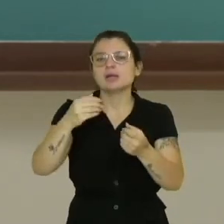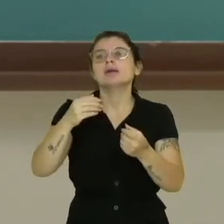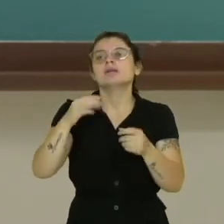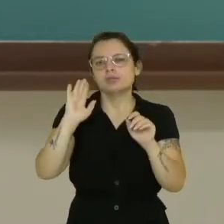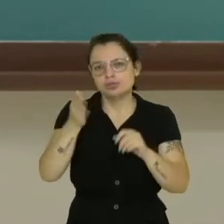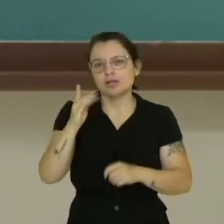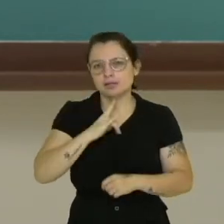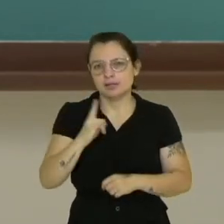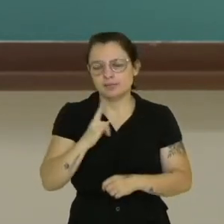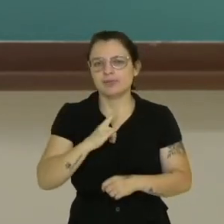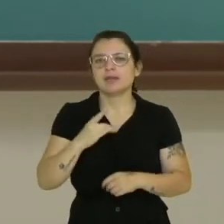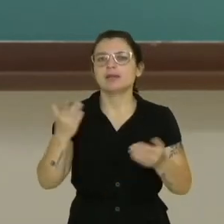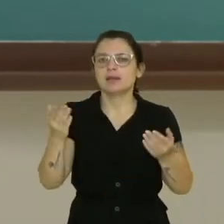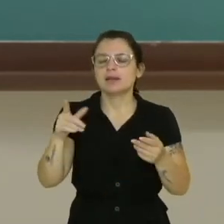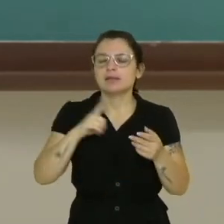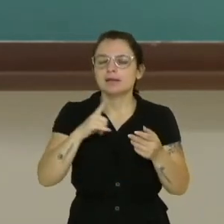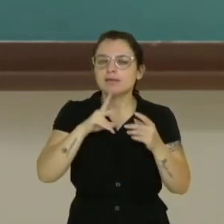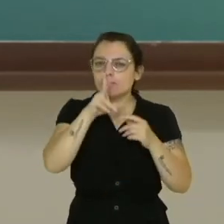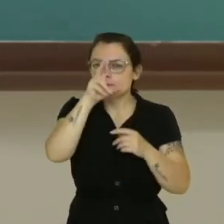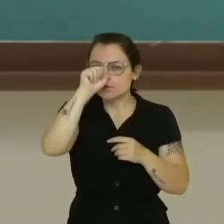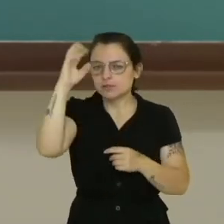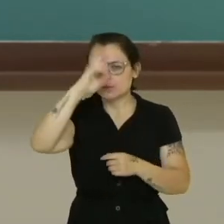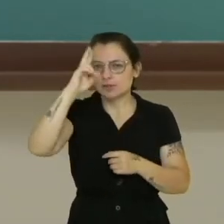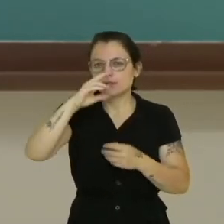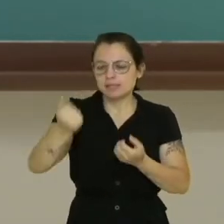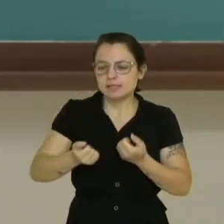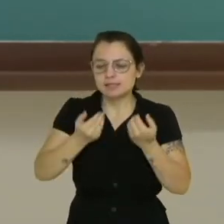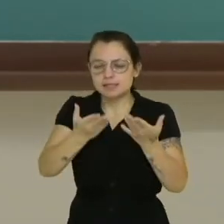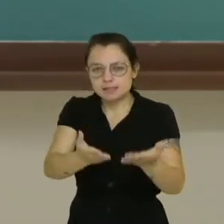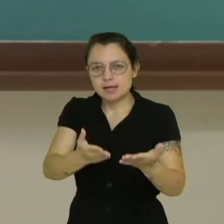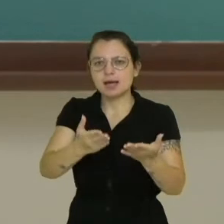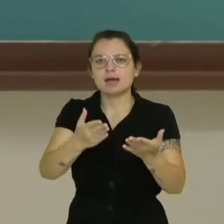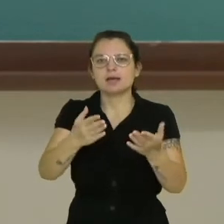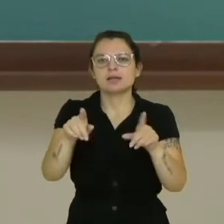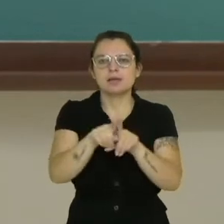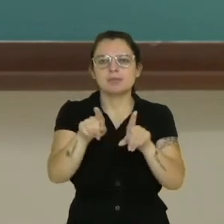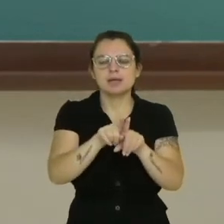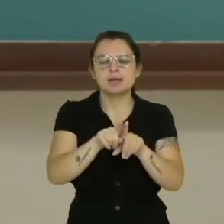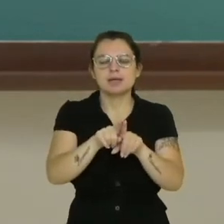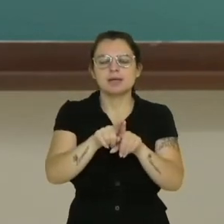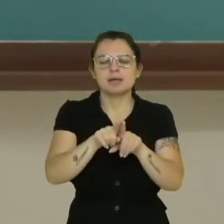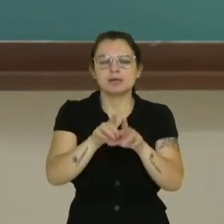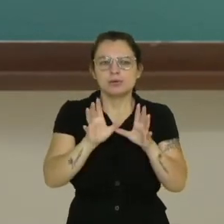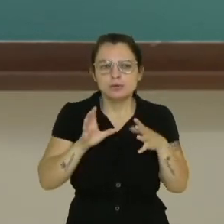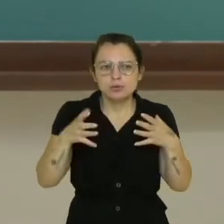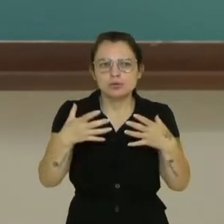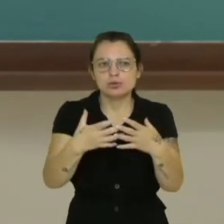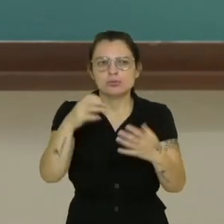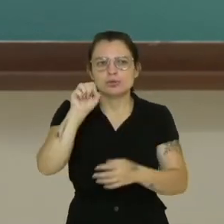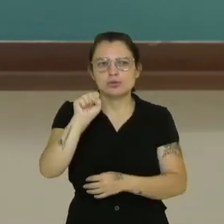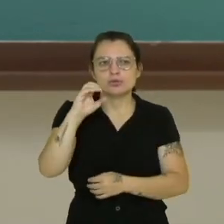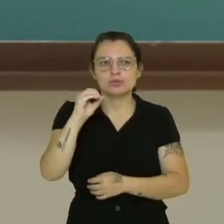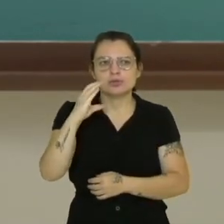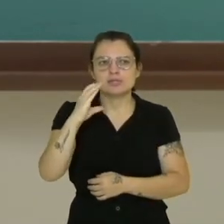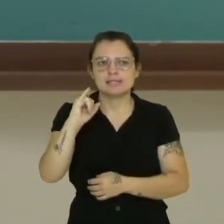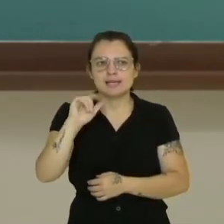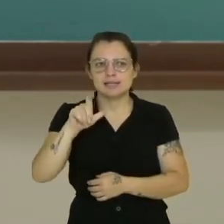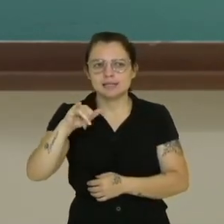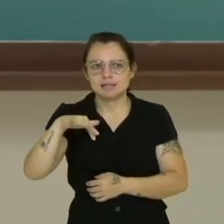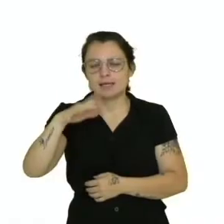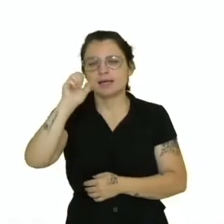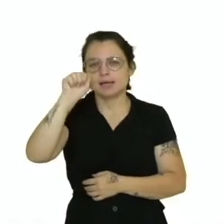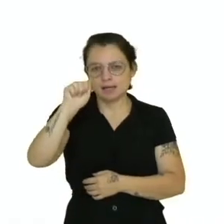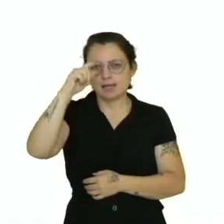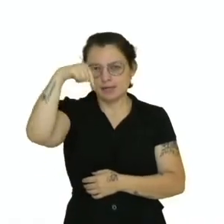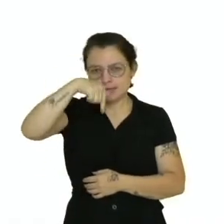também no Brasil, ao movimento socialista aqui no Brasil. Então, isso aqui se torna bastante importante. E o